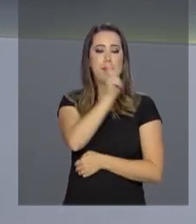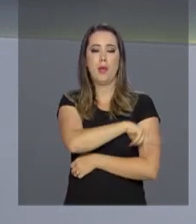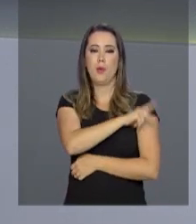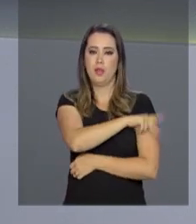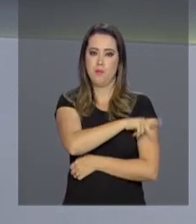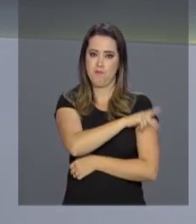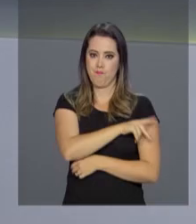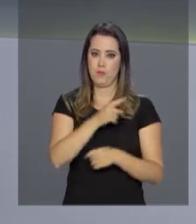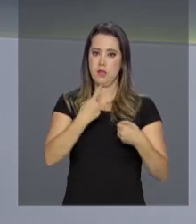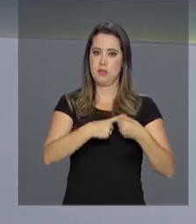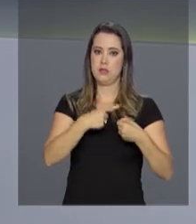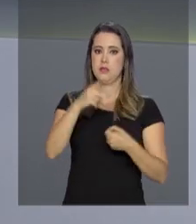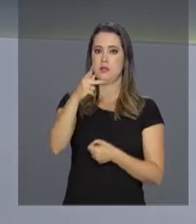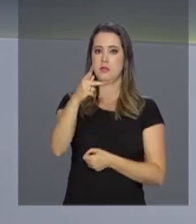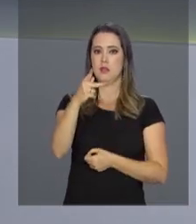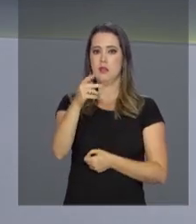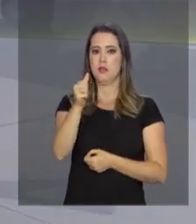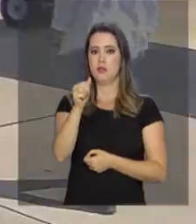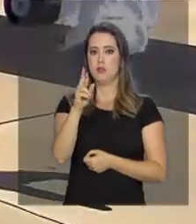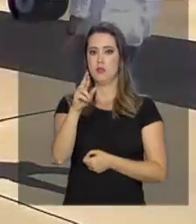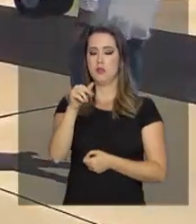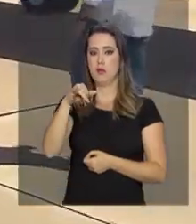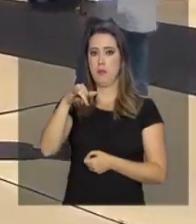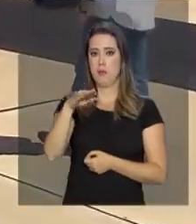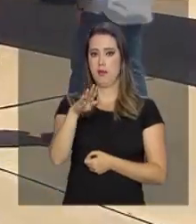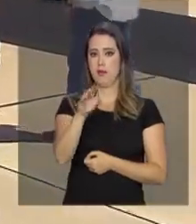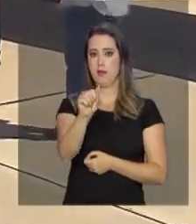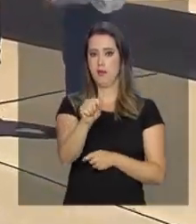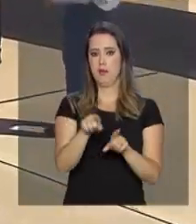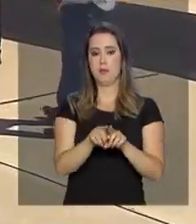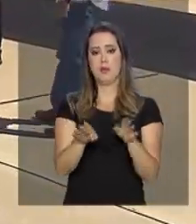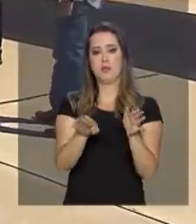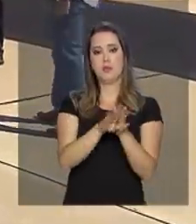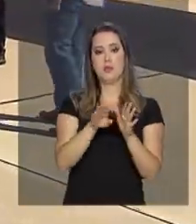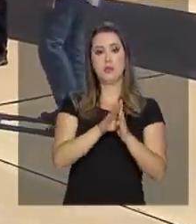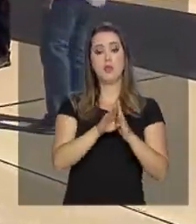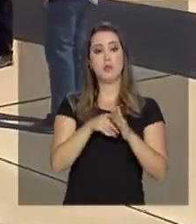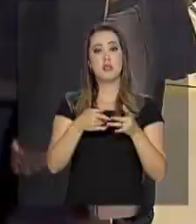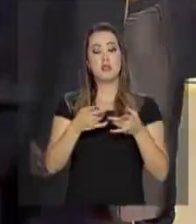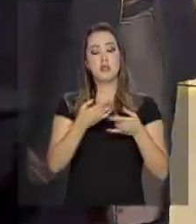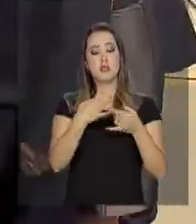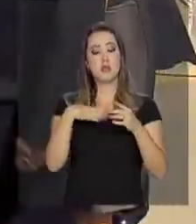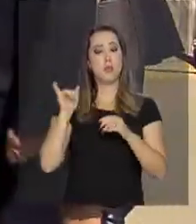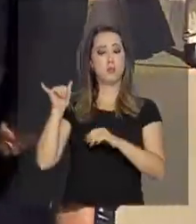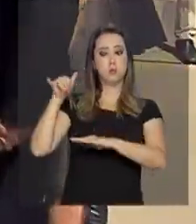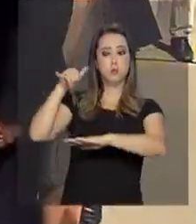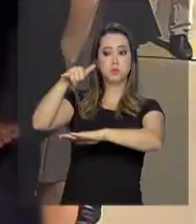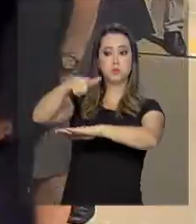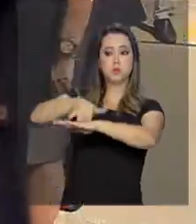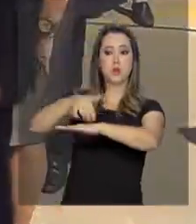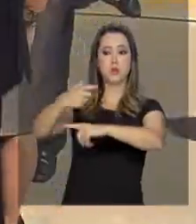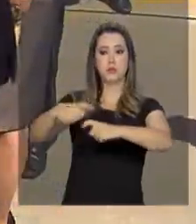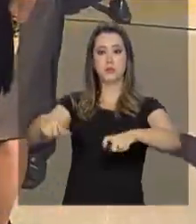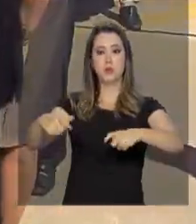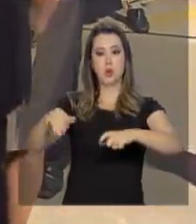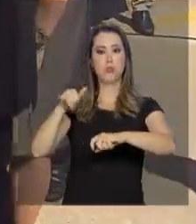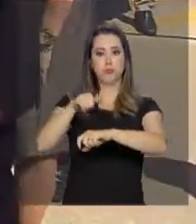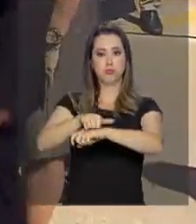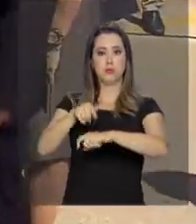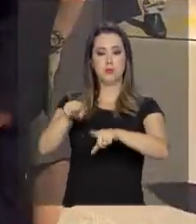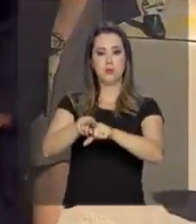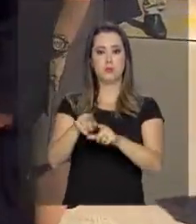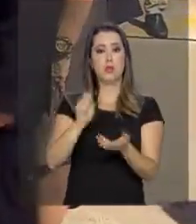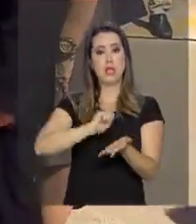na cidade de parnaíba ele foi recebido ainda na pista de pouso por crianças da região o presidente assinou